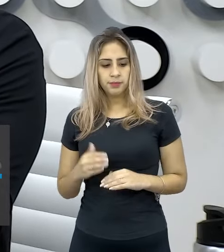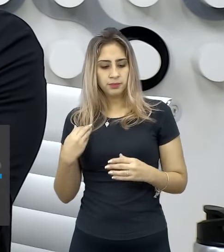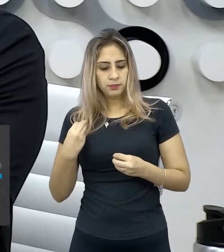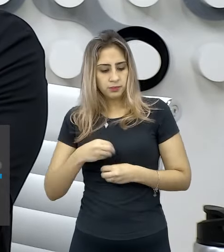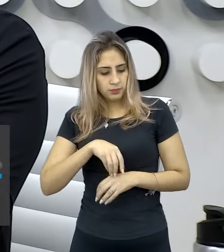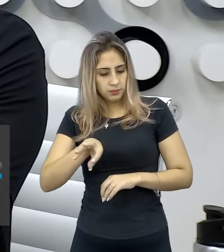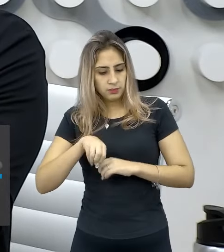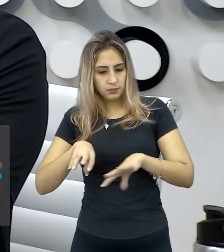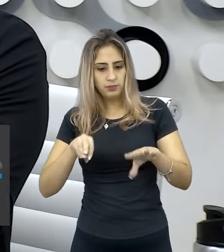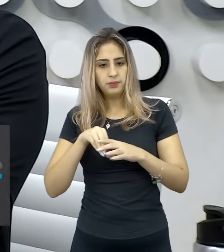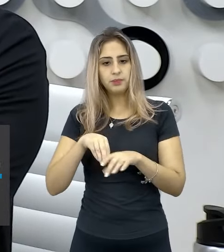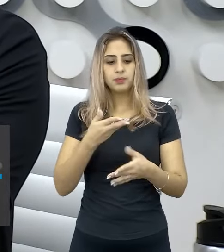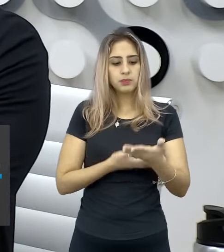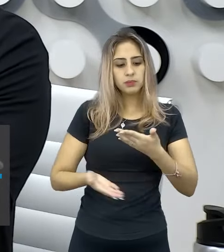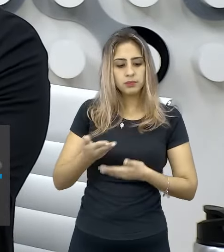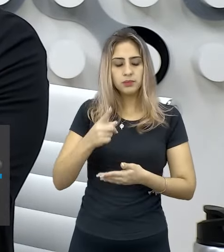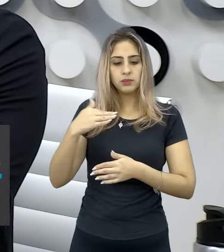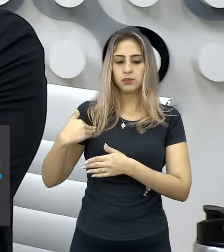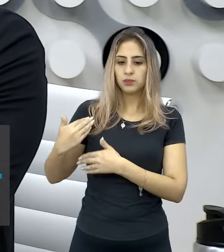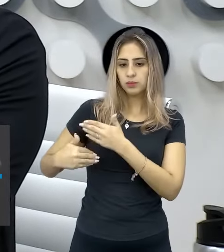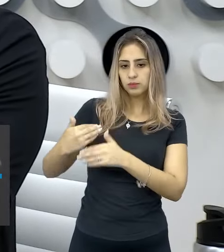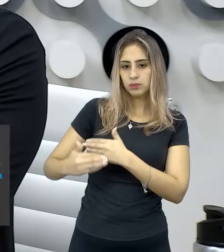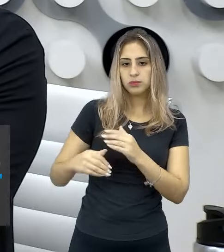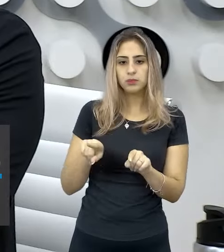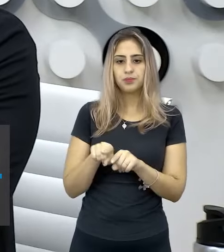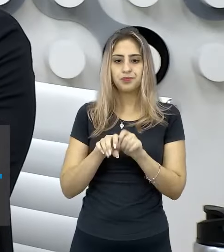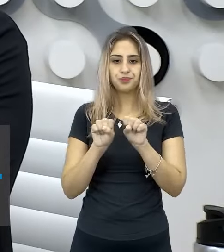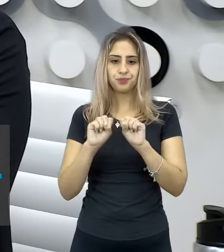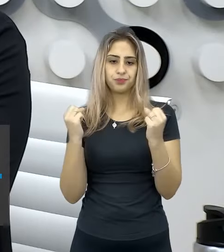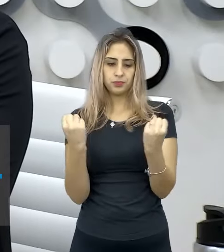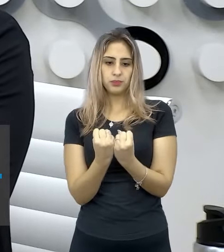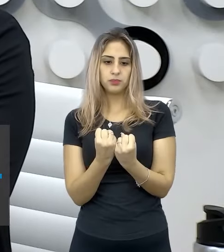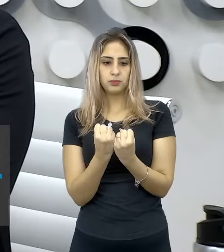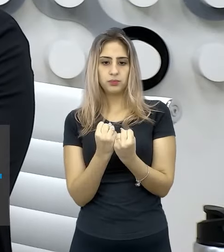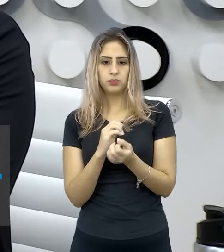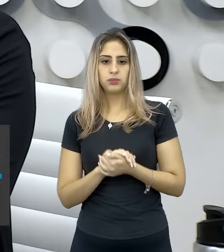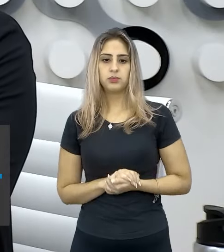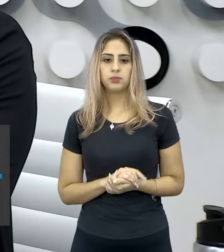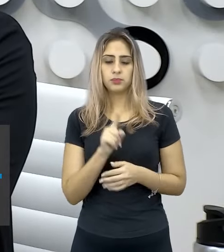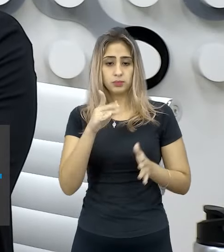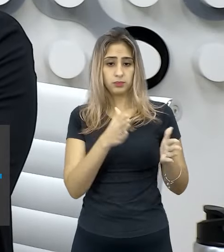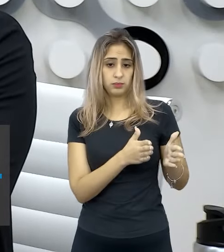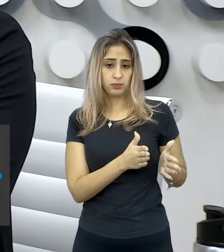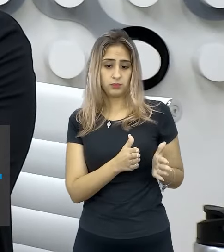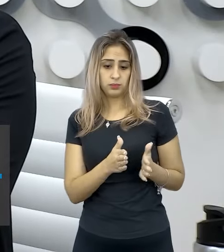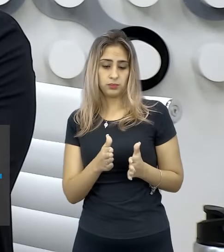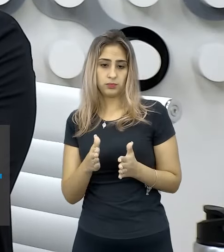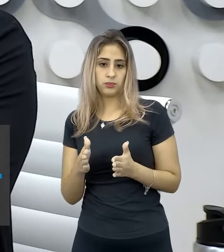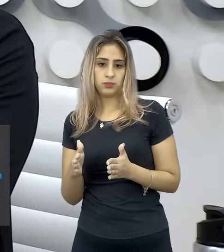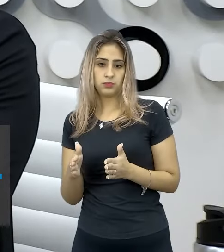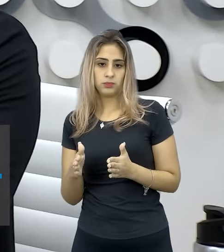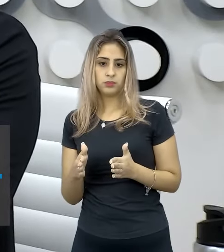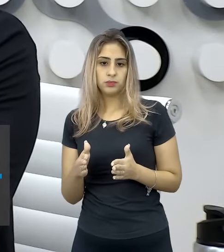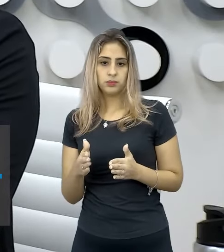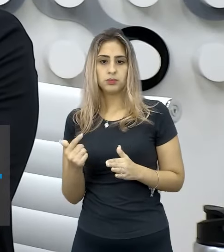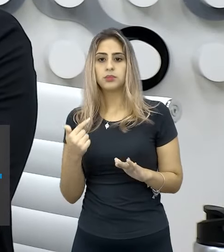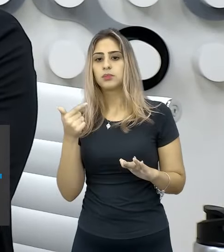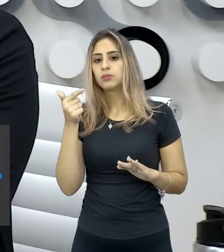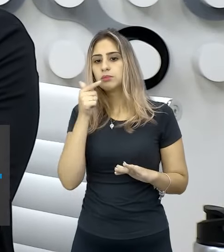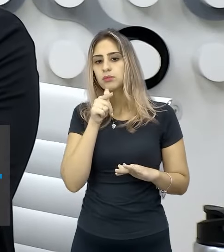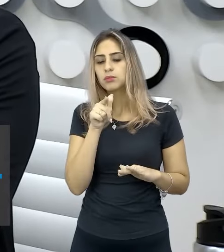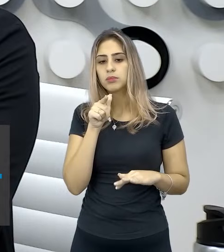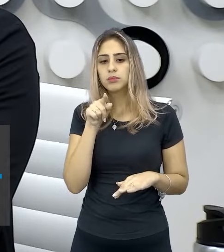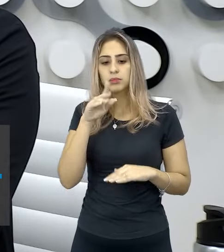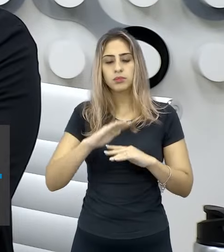distribuídas, né? Tanto na introdução, no desenvolvimento e na sistematização. Então, nesse processo, né, para resgatar, né,